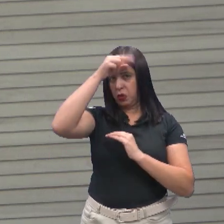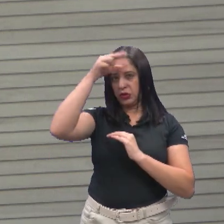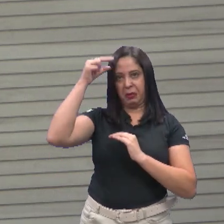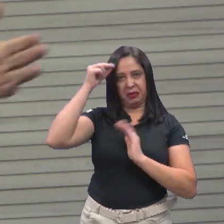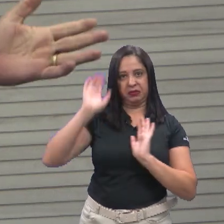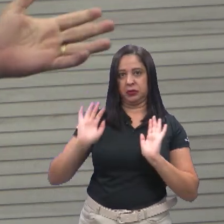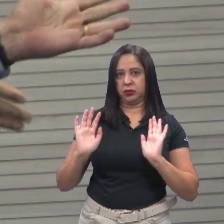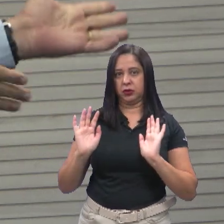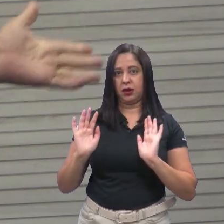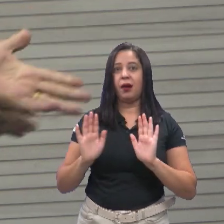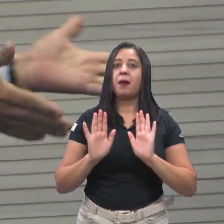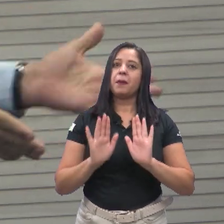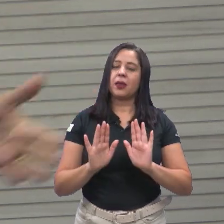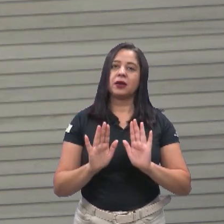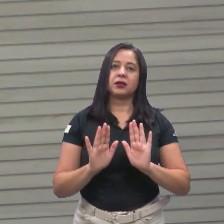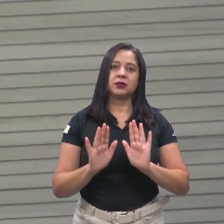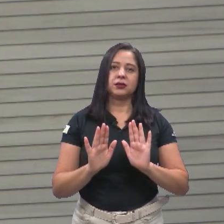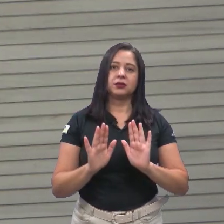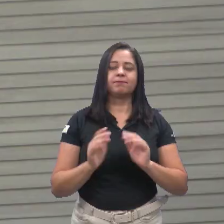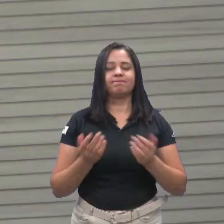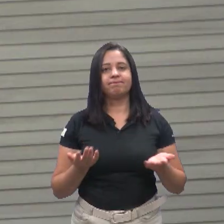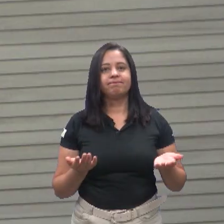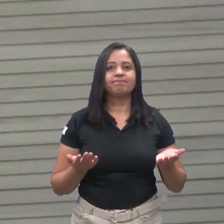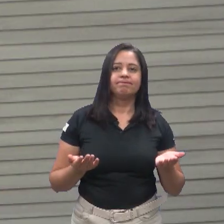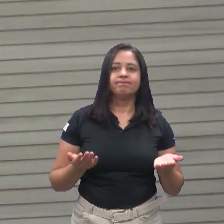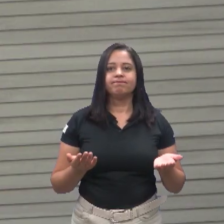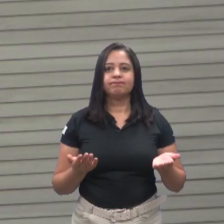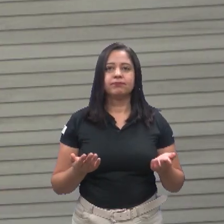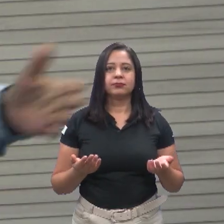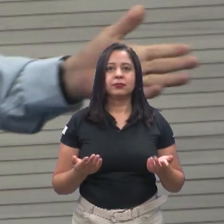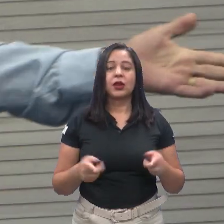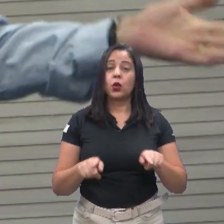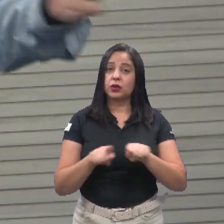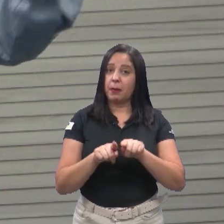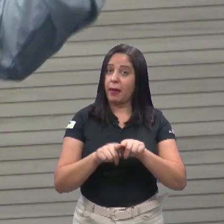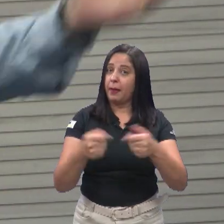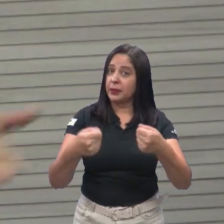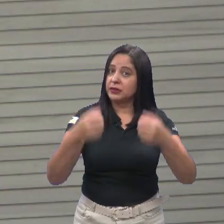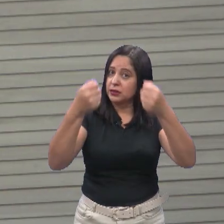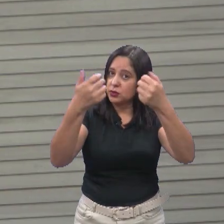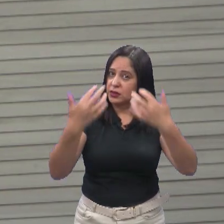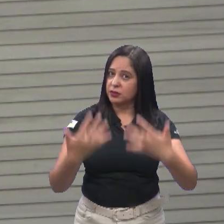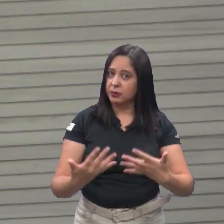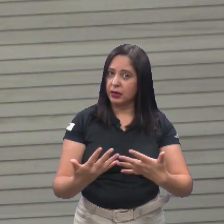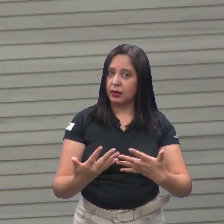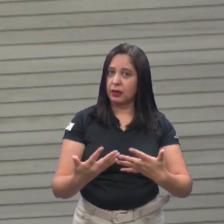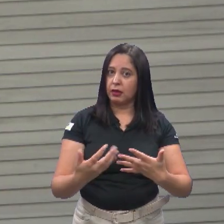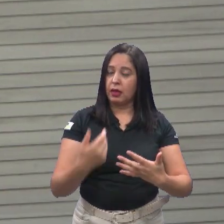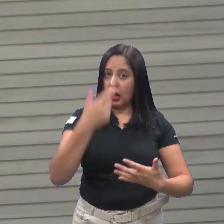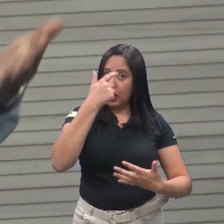específica, mas eu preciso também aqui ressaltar que eu acompanhei a sessão